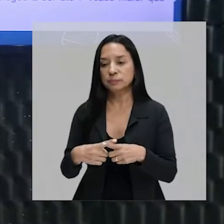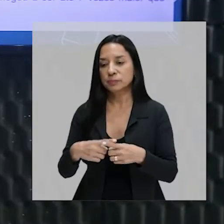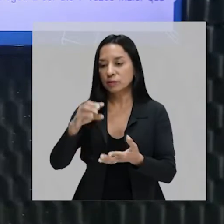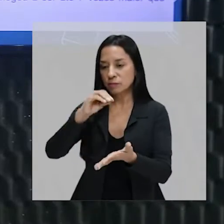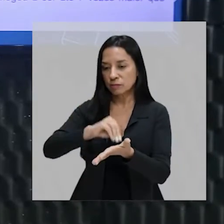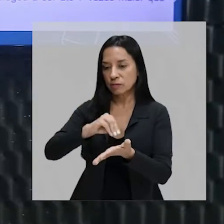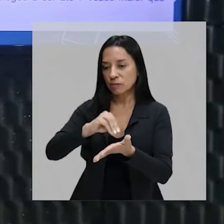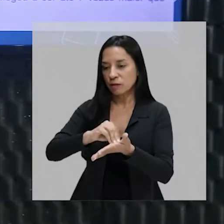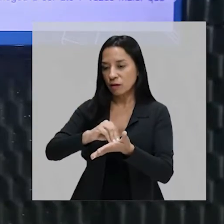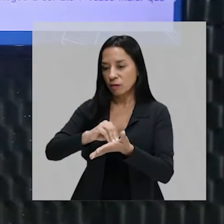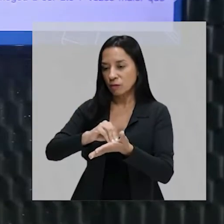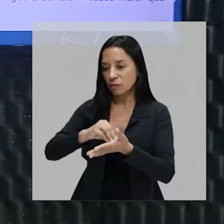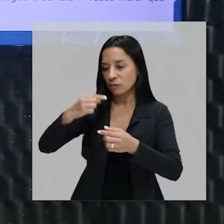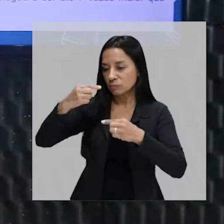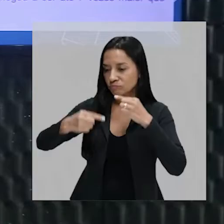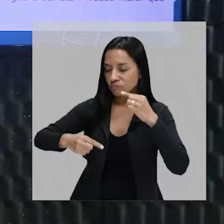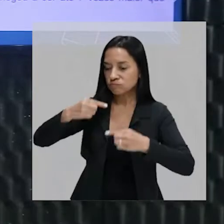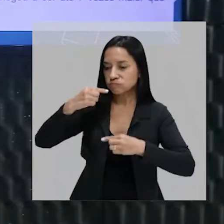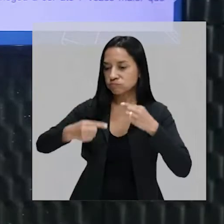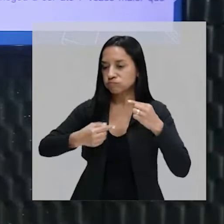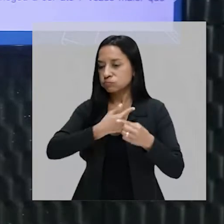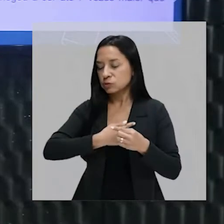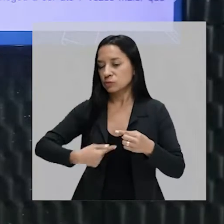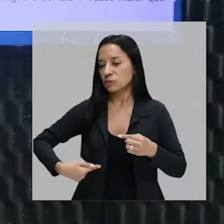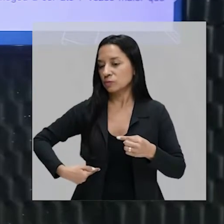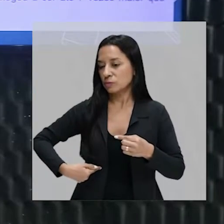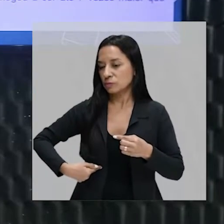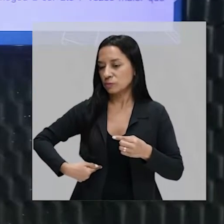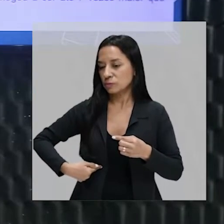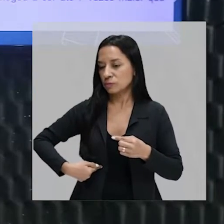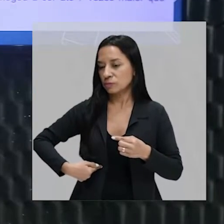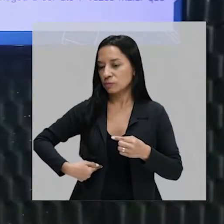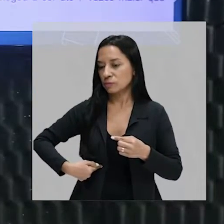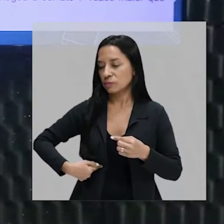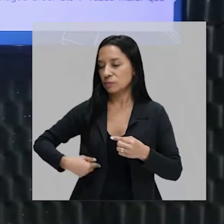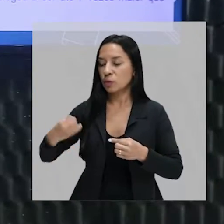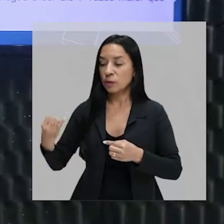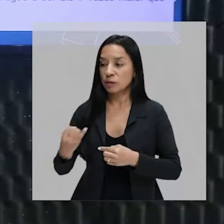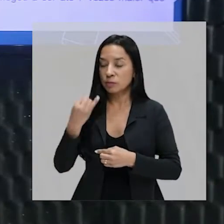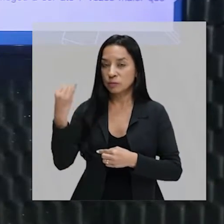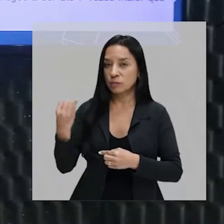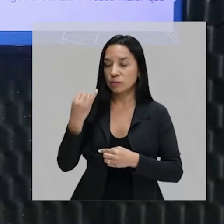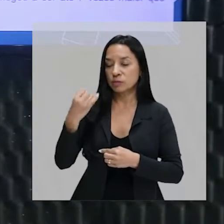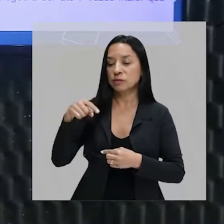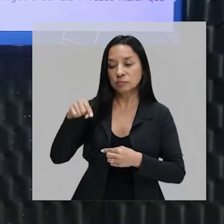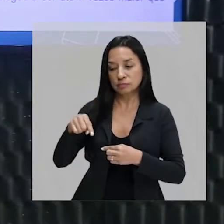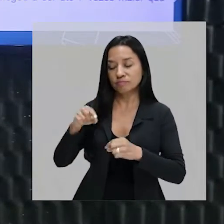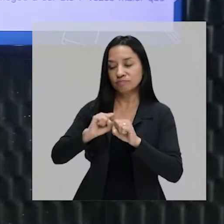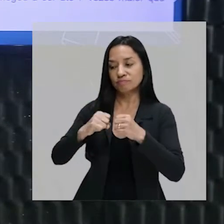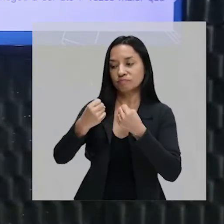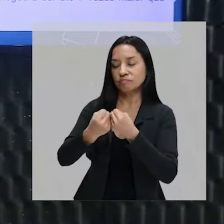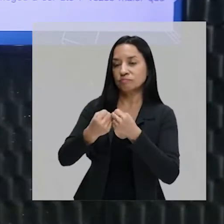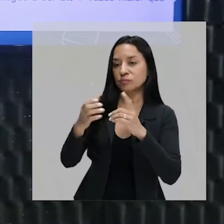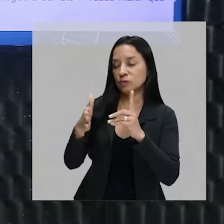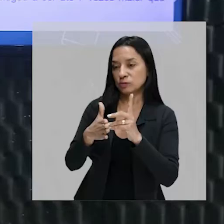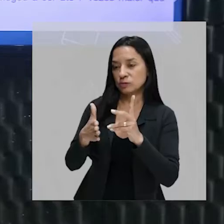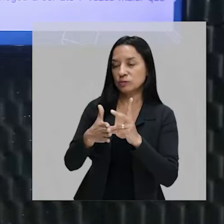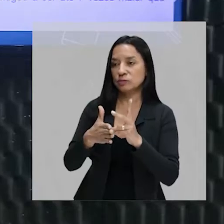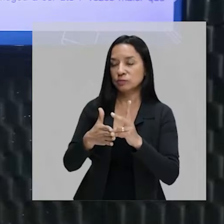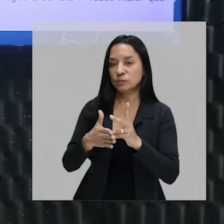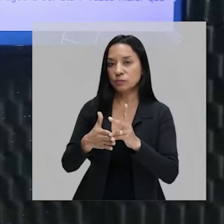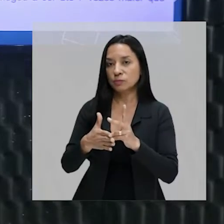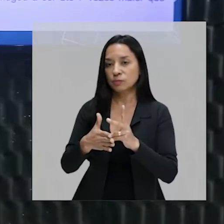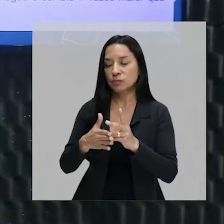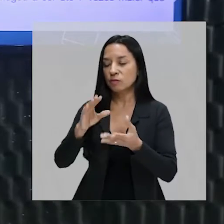tá falta de políticas públicas eficientes para essas sociedades indígenas a